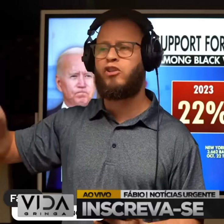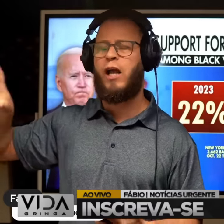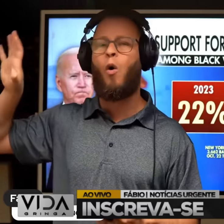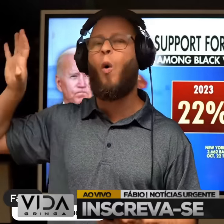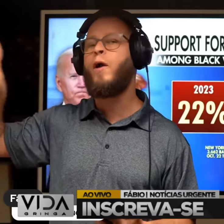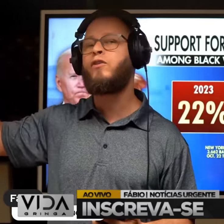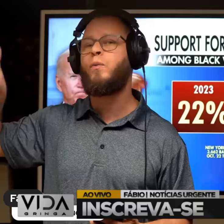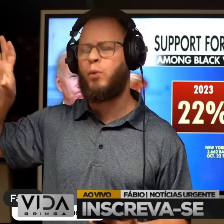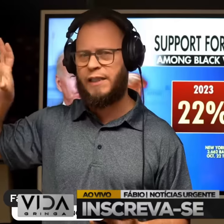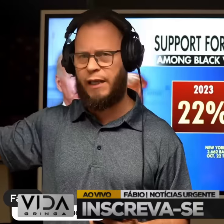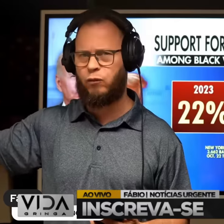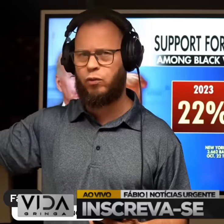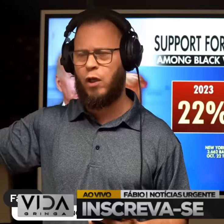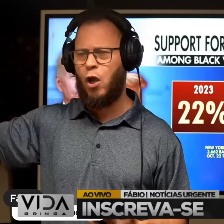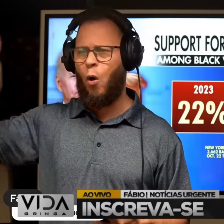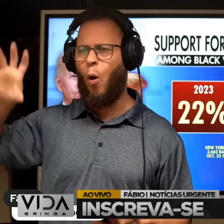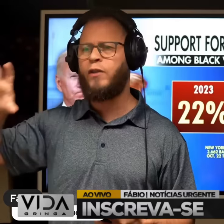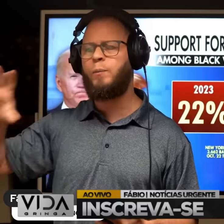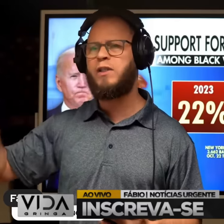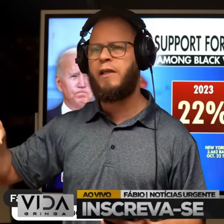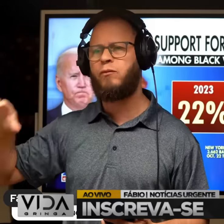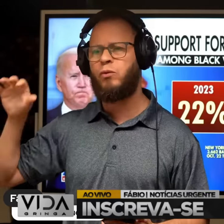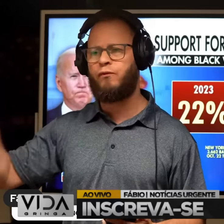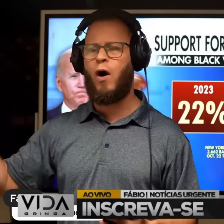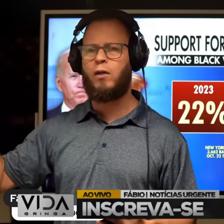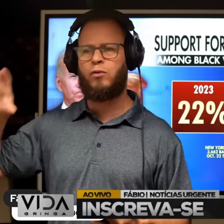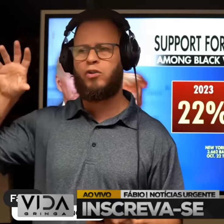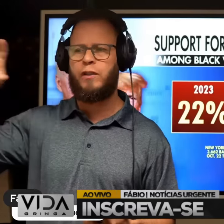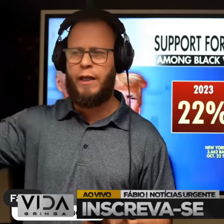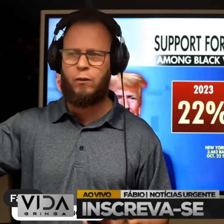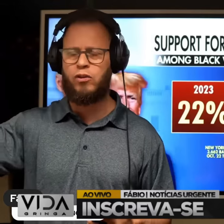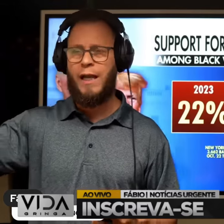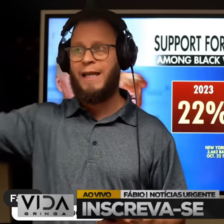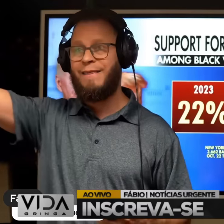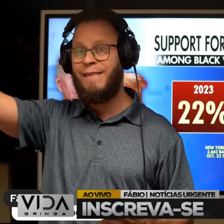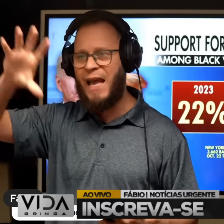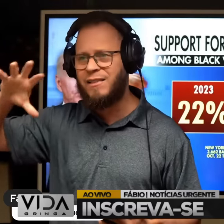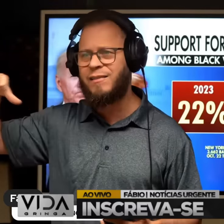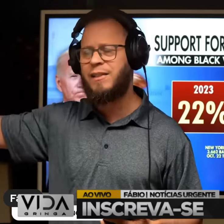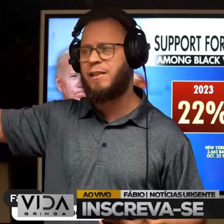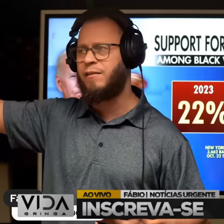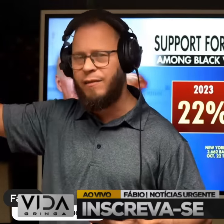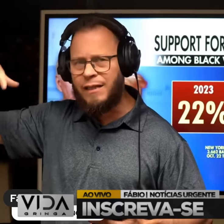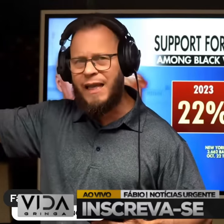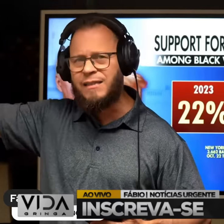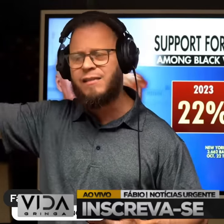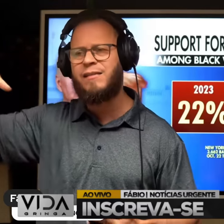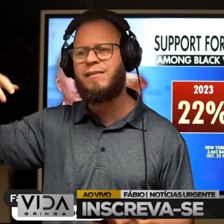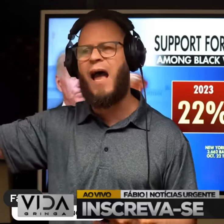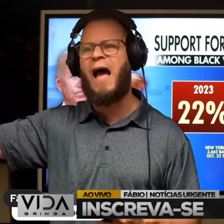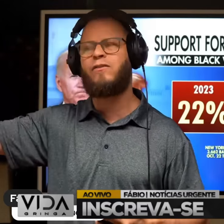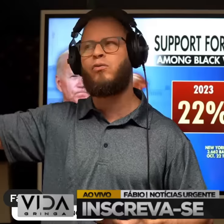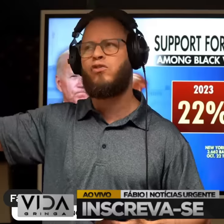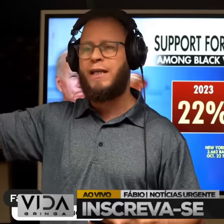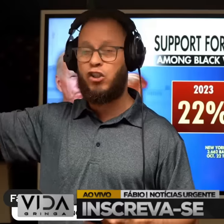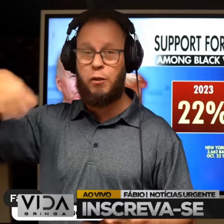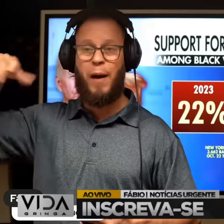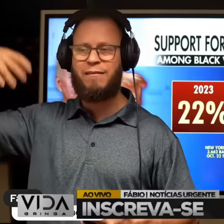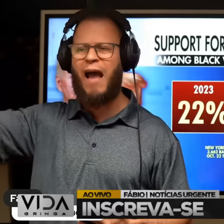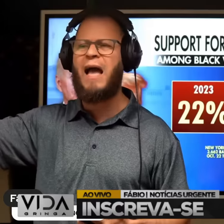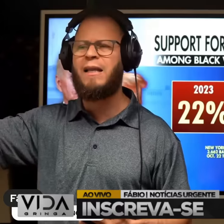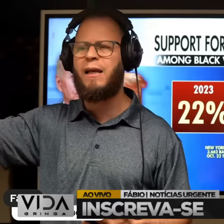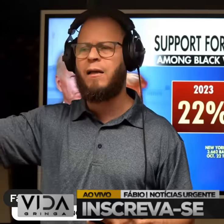Trump tinha 8%. 8% do voto dos negros nesses estados